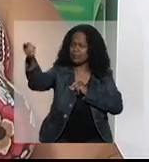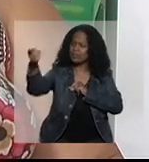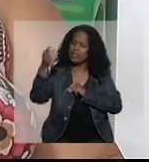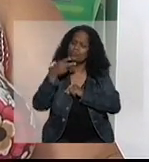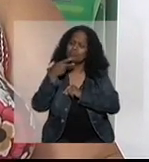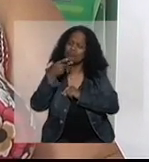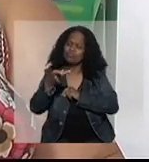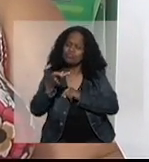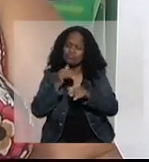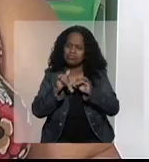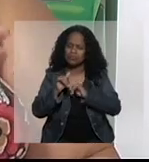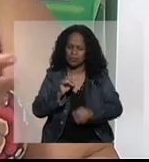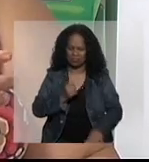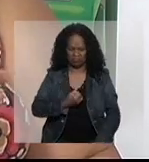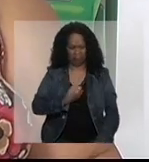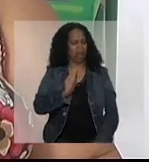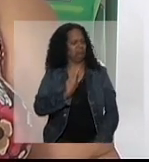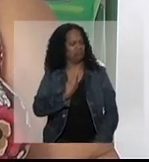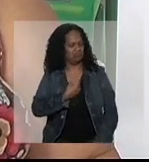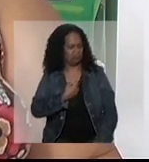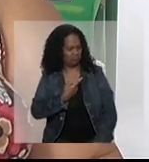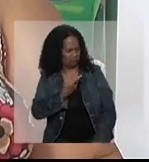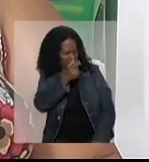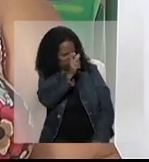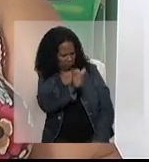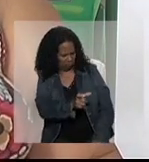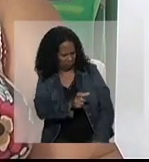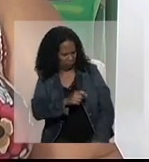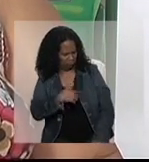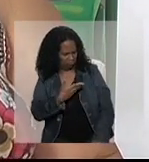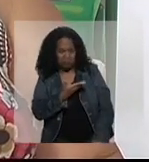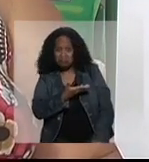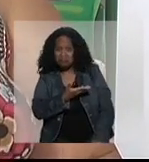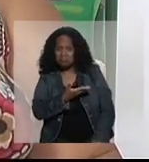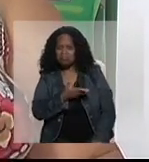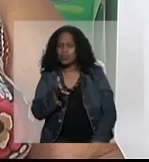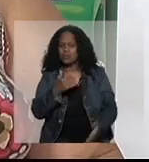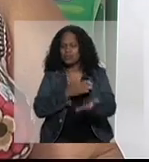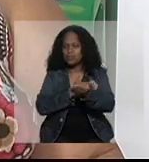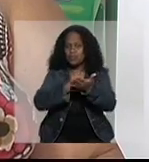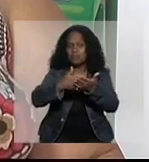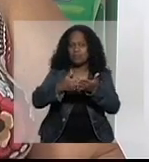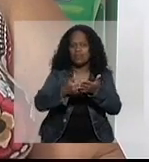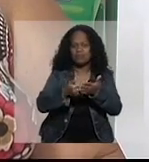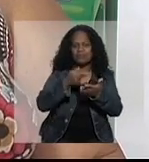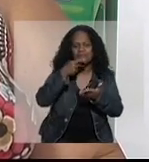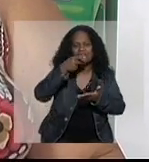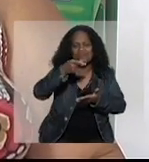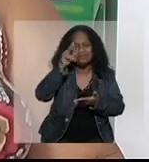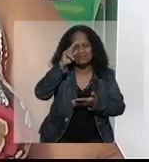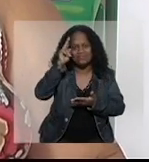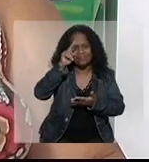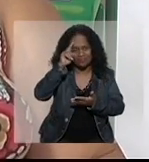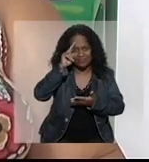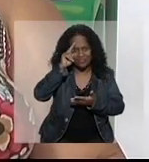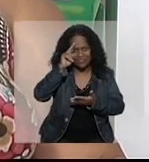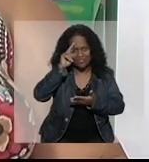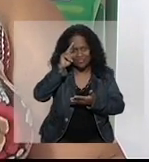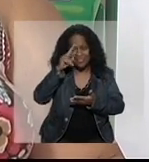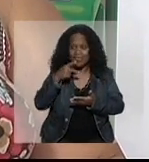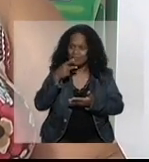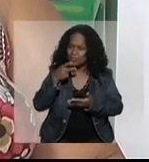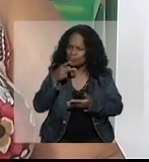fora, e eles acharam estranho a roupa, acharam estranho, só que quando você entra em cena e você fala e você conta, o